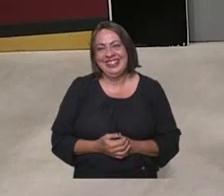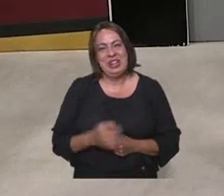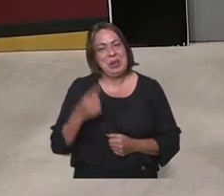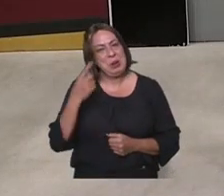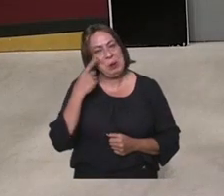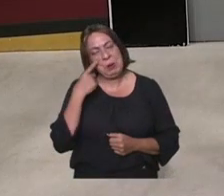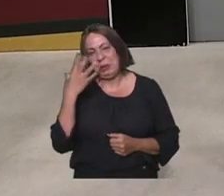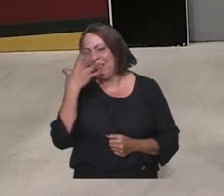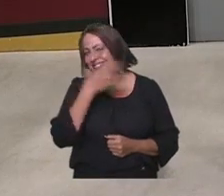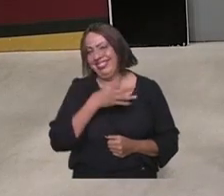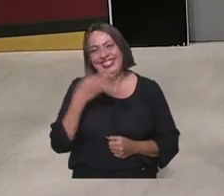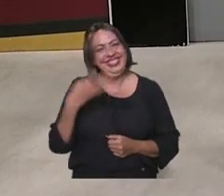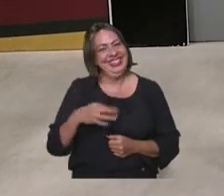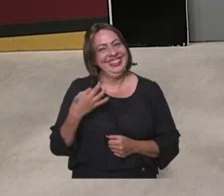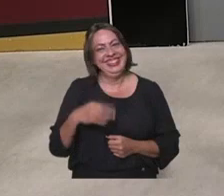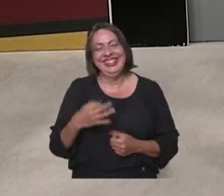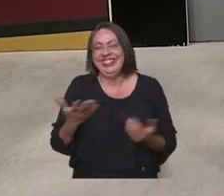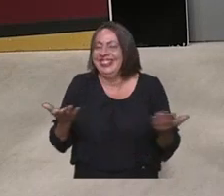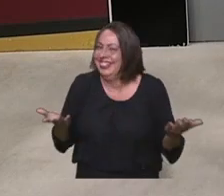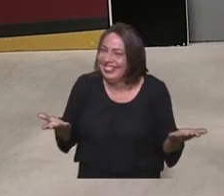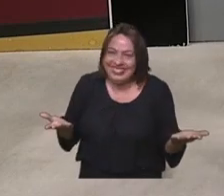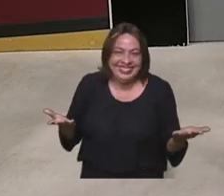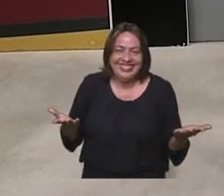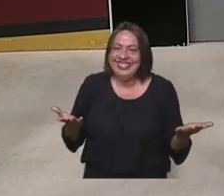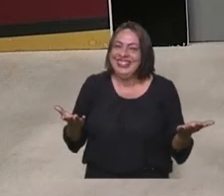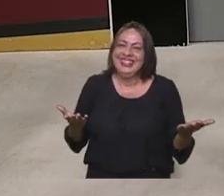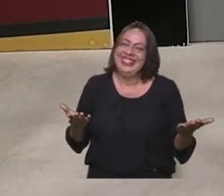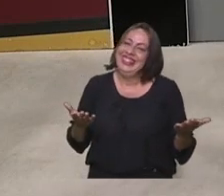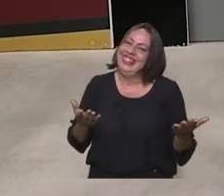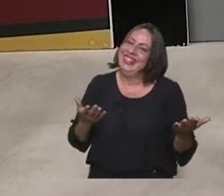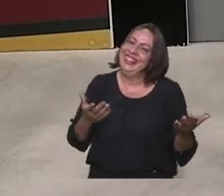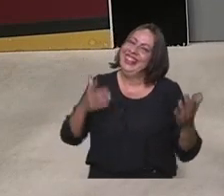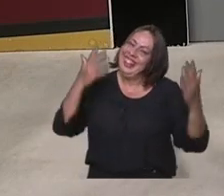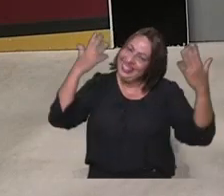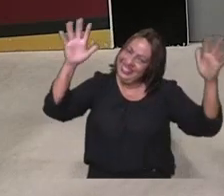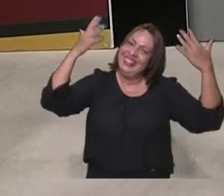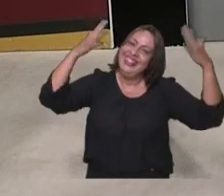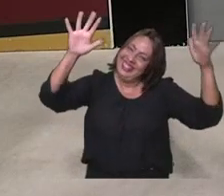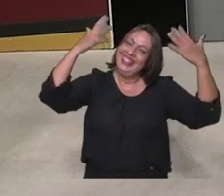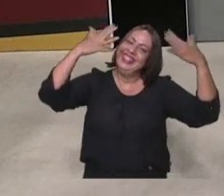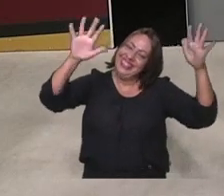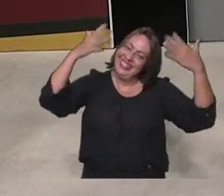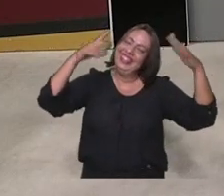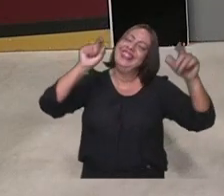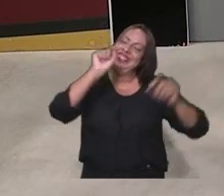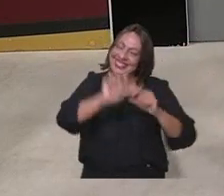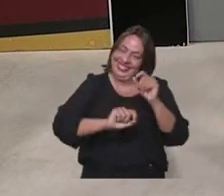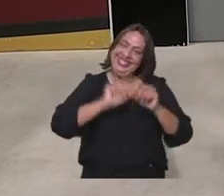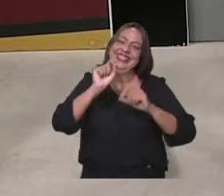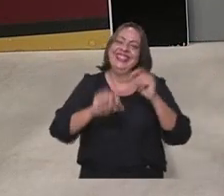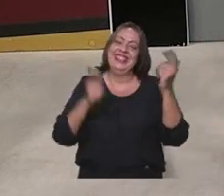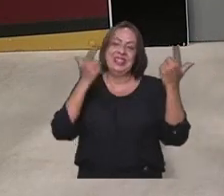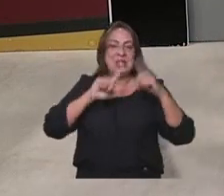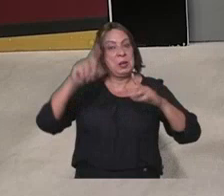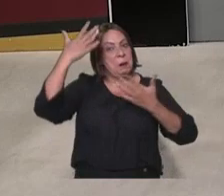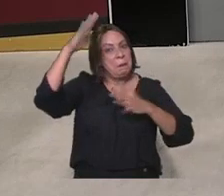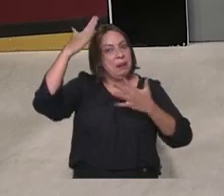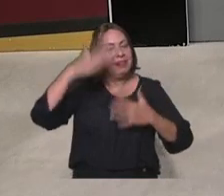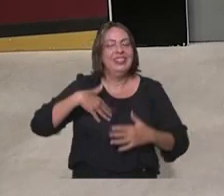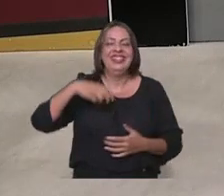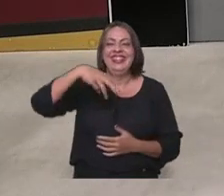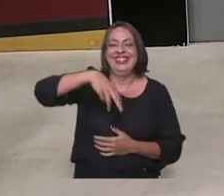merece! Oh, que lindo! Só nos resta engrossar aquele coral ali. Ele merece! Ele merece! Parabéns, merece,